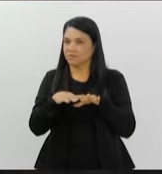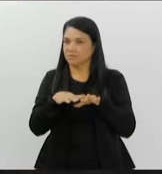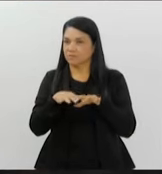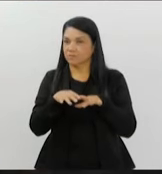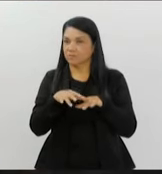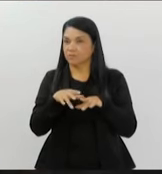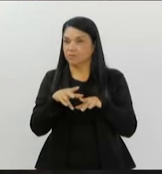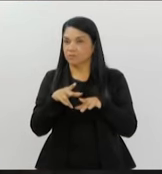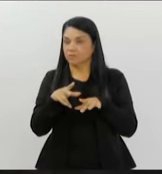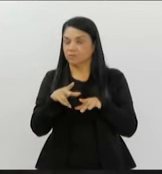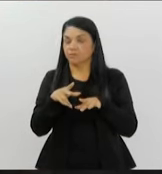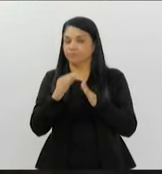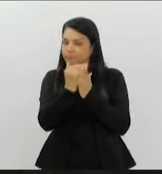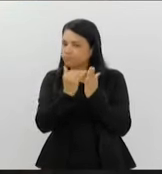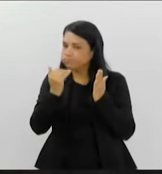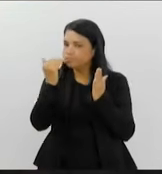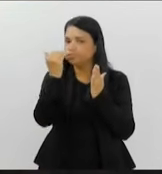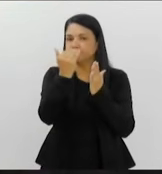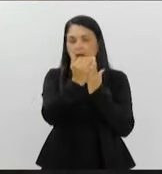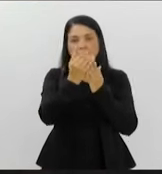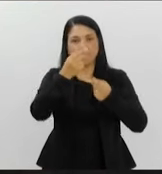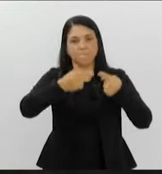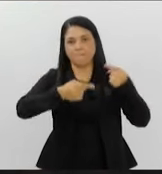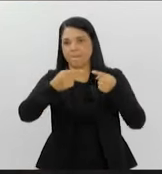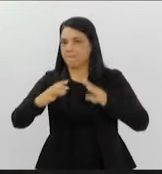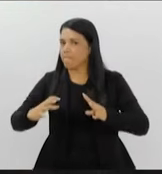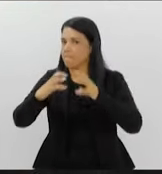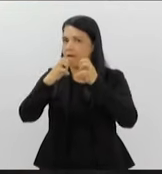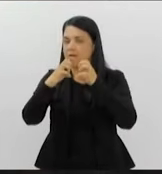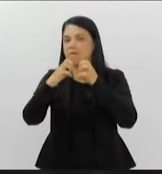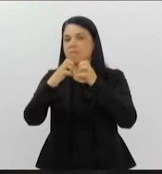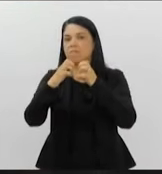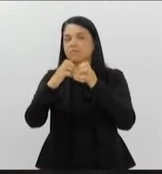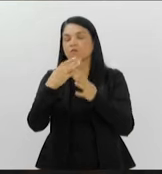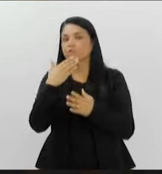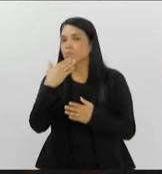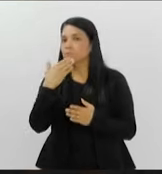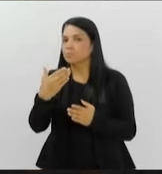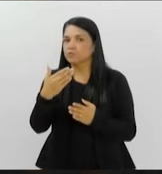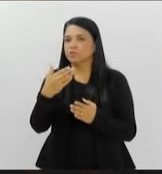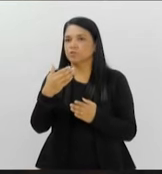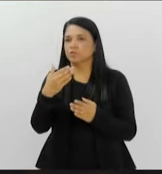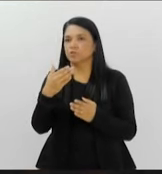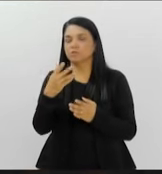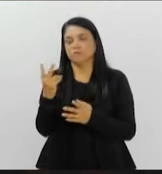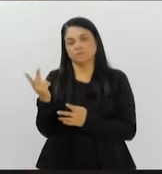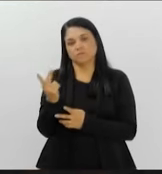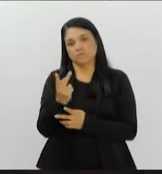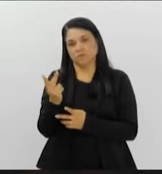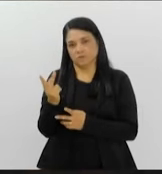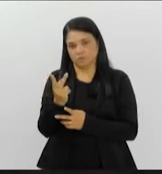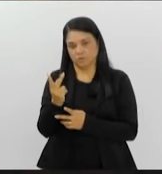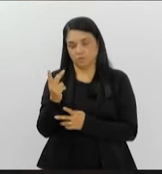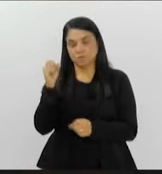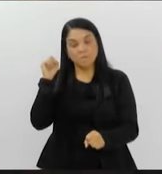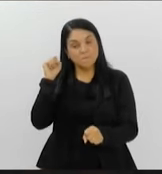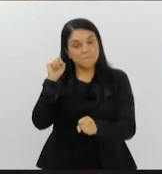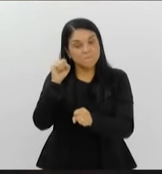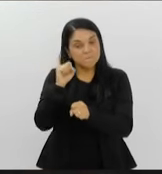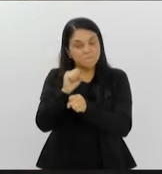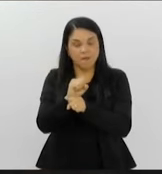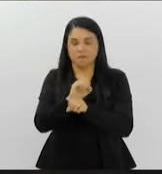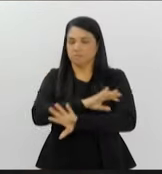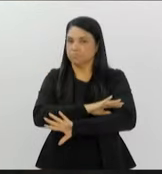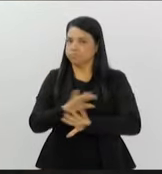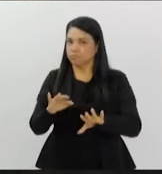os excessos sejam continuados, eu vou pedir que Vossas Excelências parem a questão. E